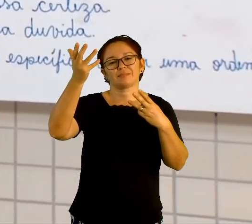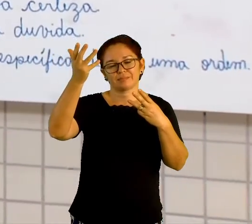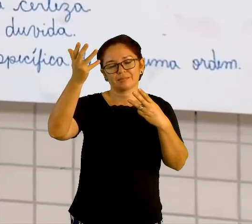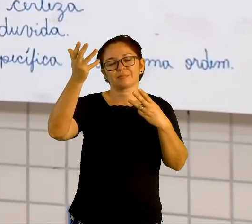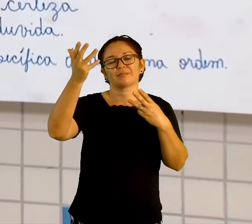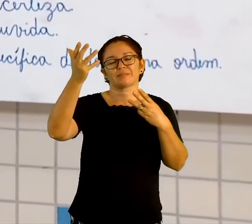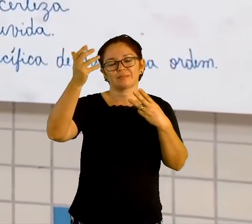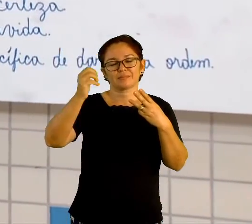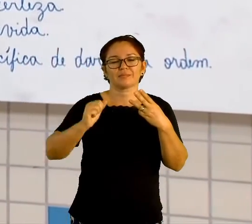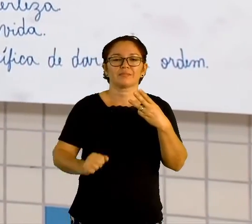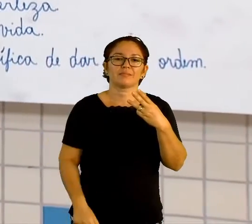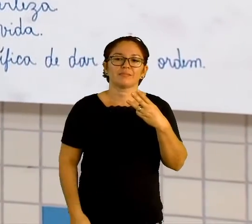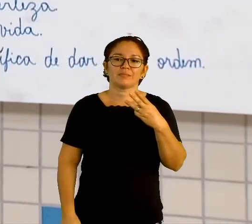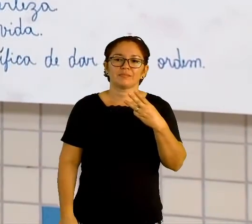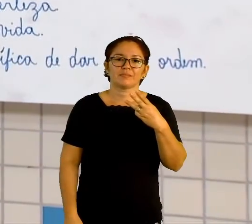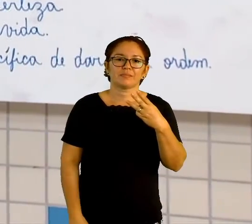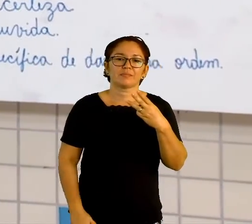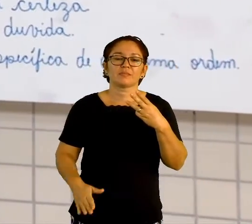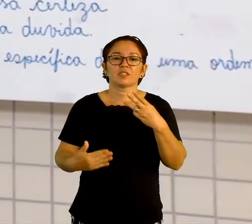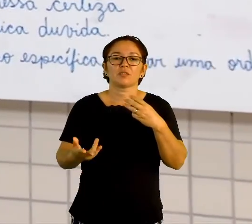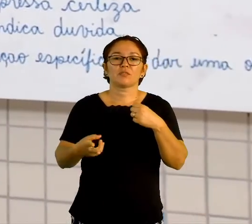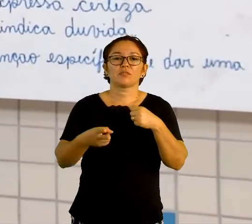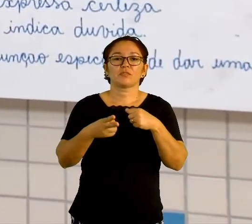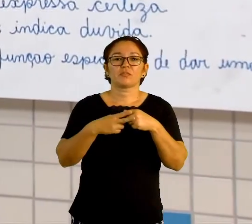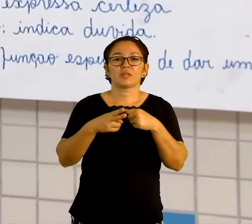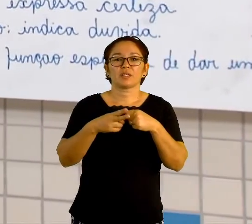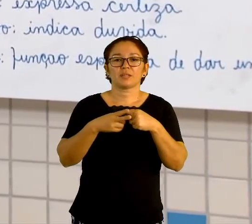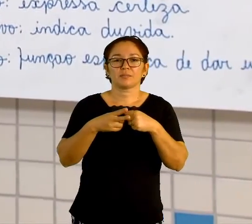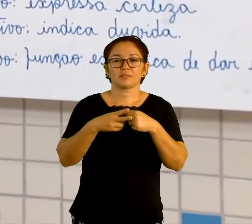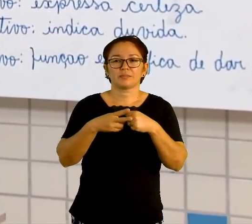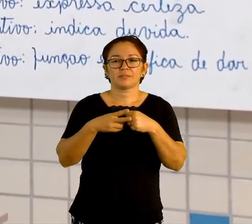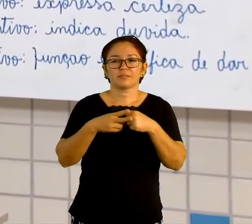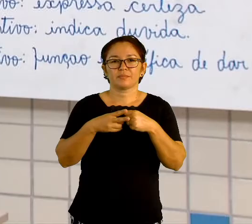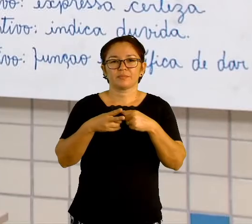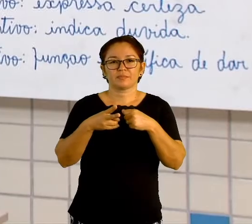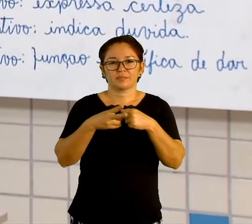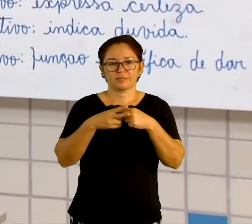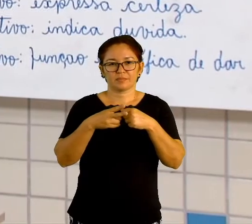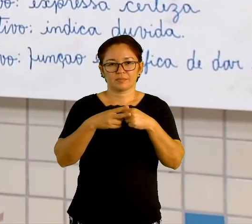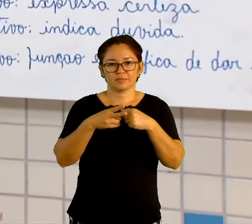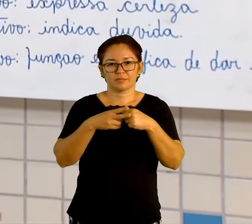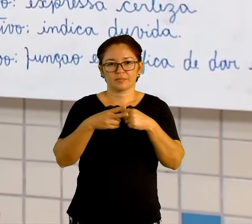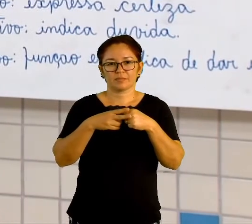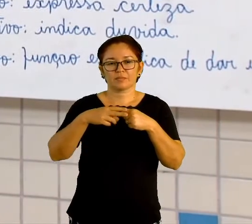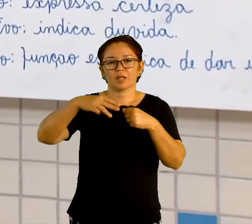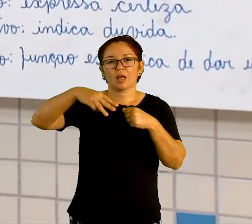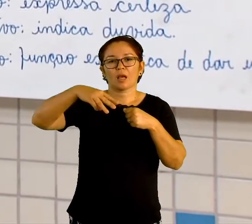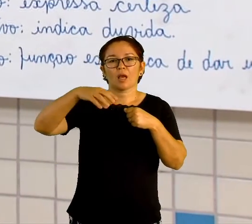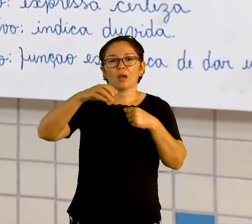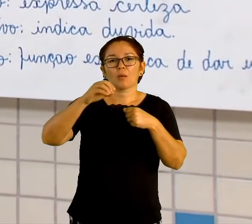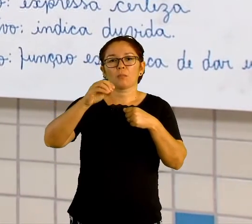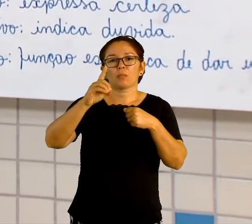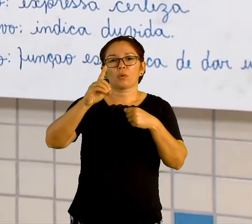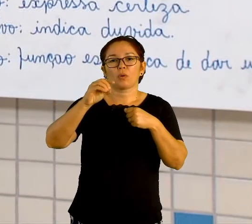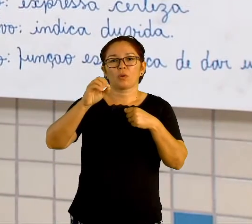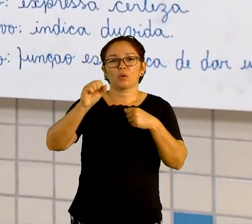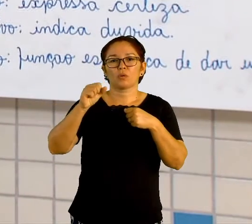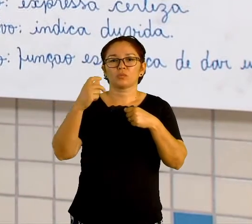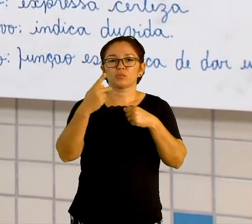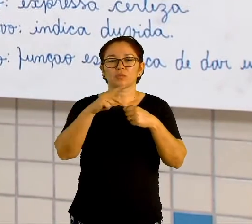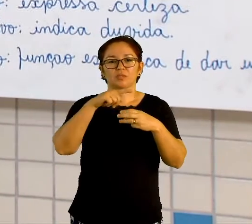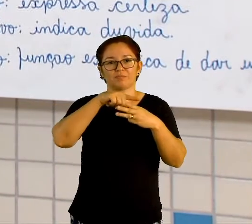fala. Modos verbais, nós temos 3 modos verbais. Indicativo, ele vai expressar